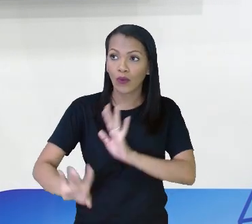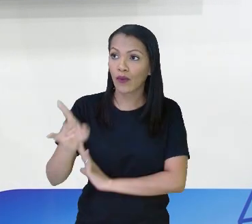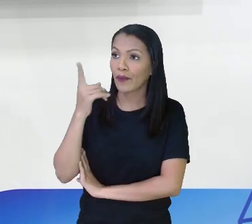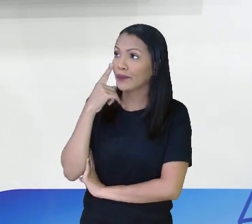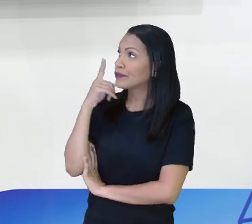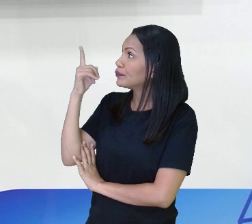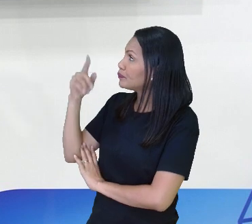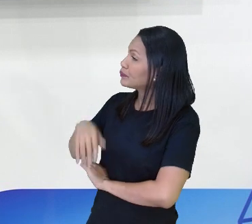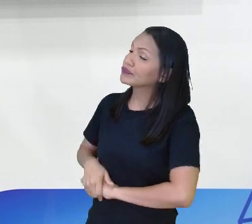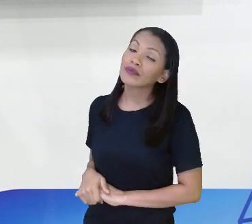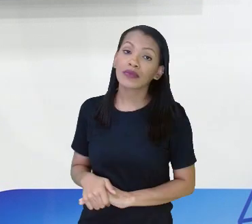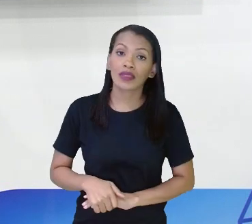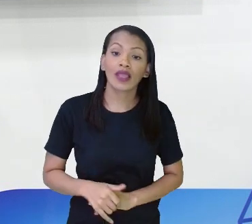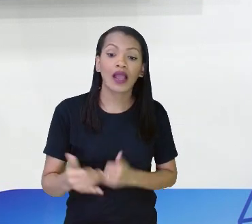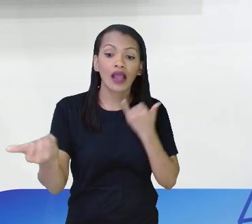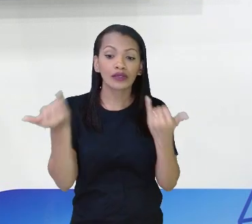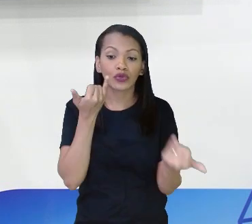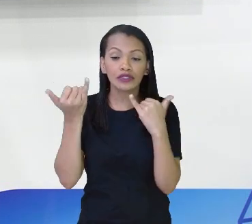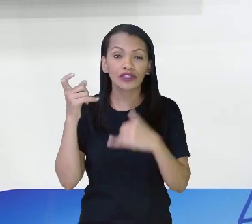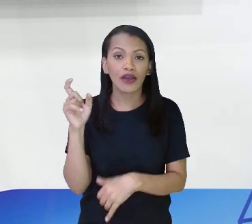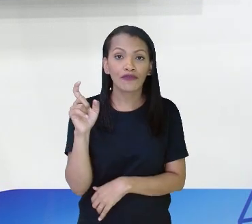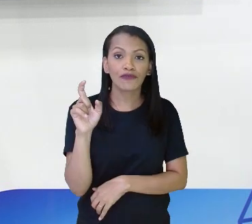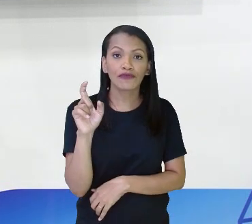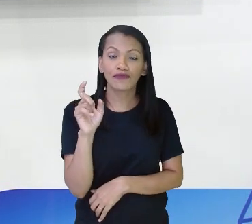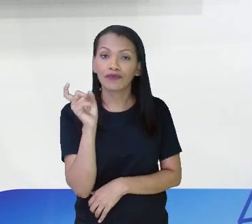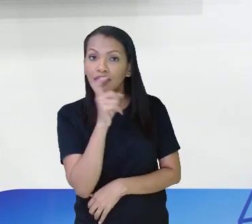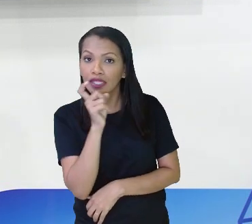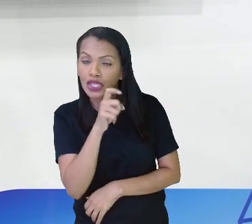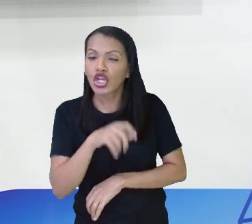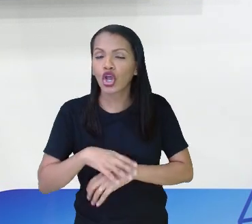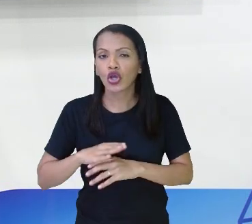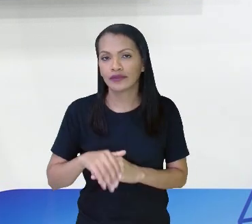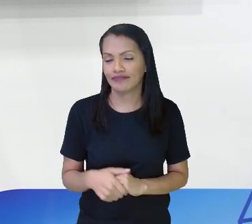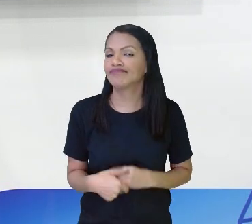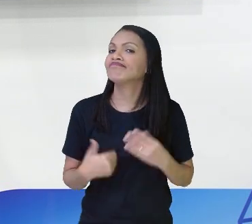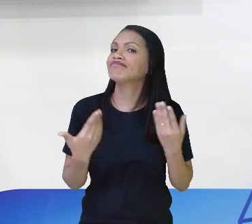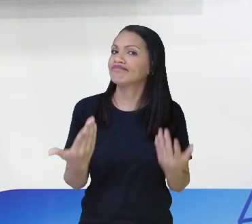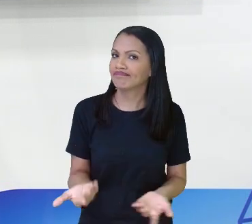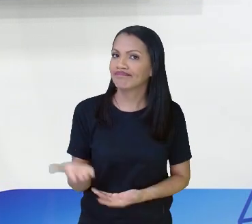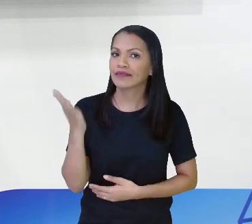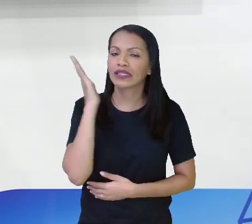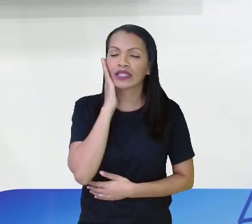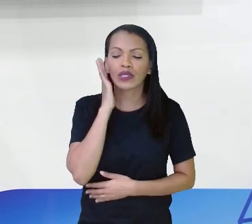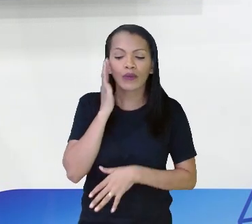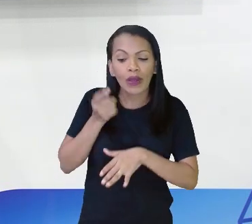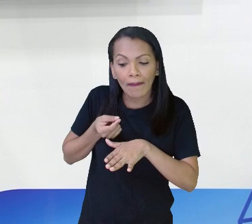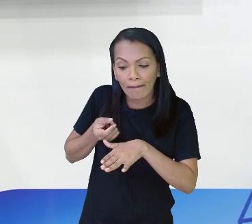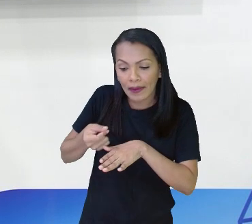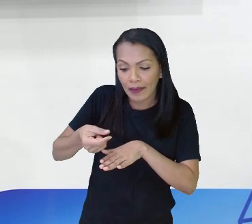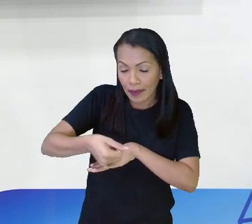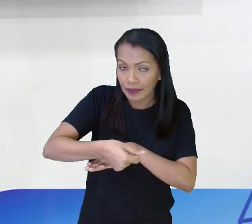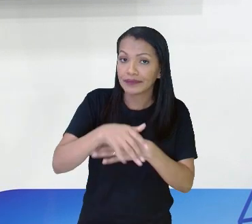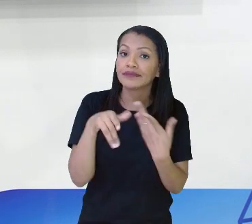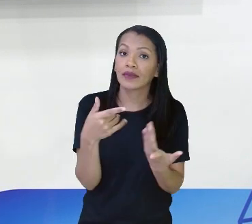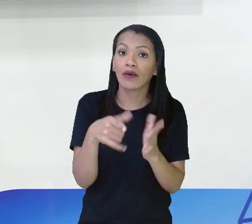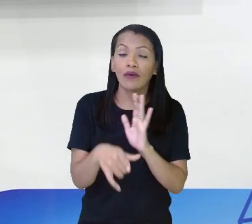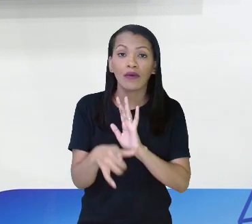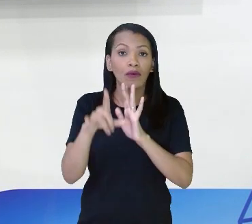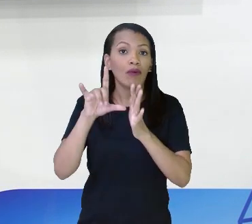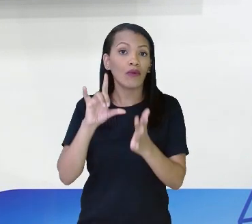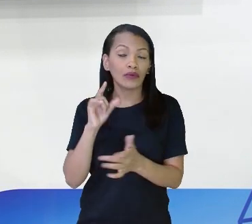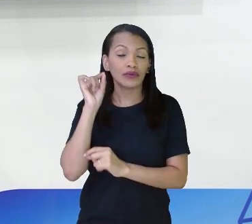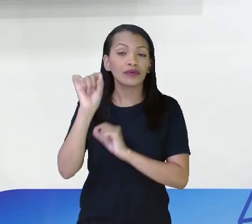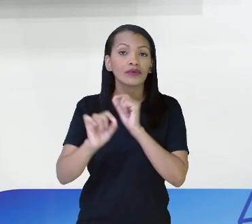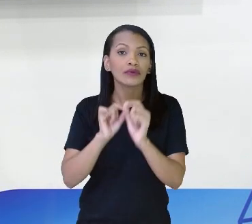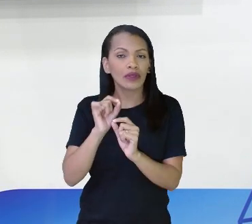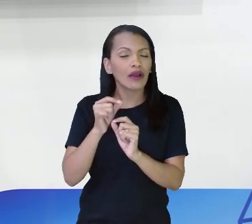fake news, com as notícias falsas, mentirosas. Então, trabalhamos aqui ontem, vimos que o jornal